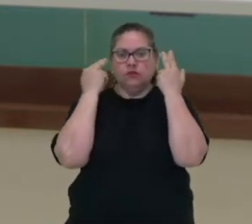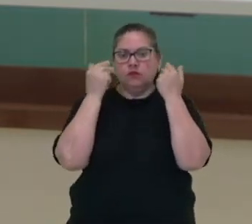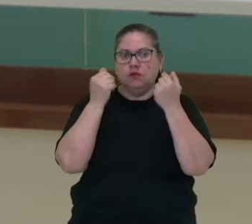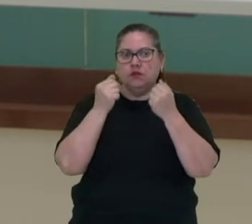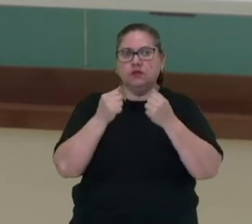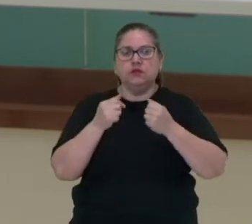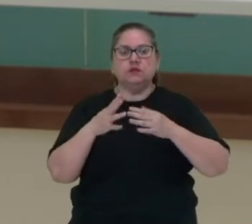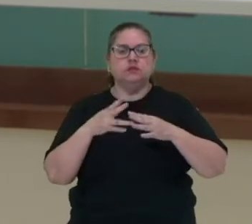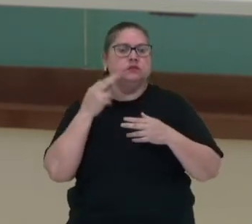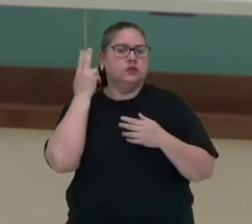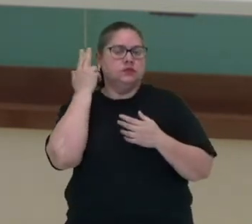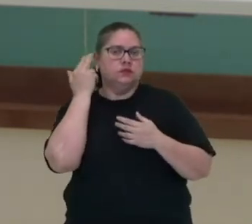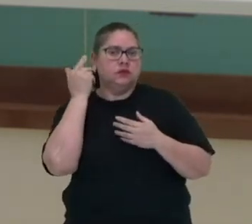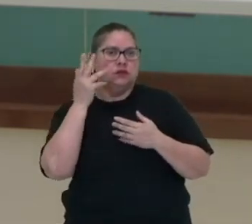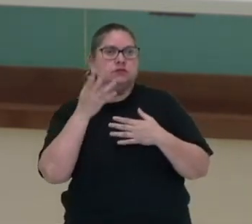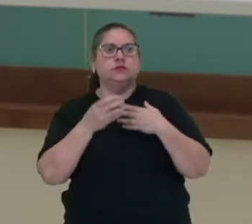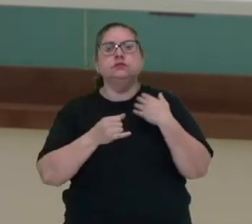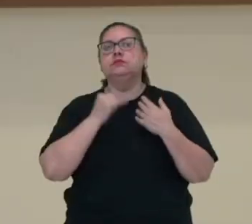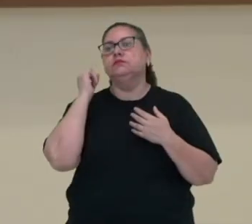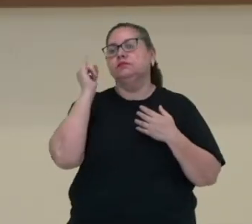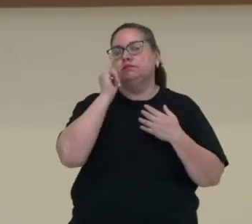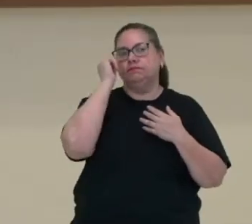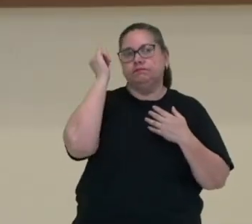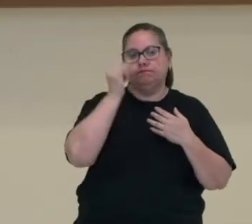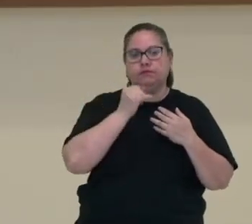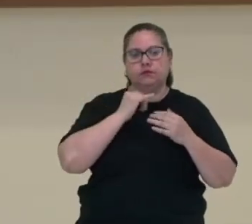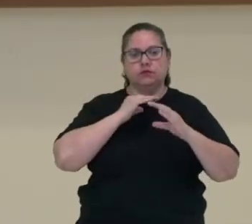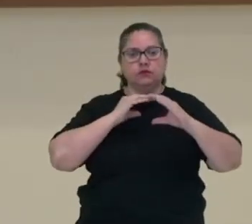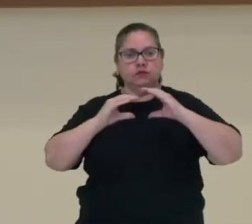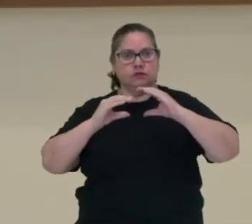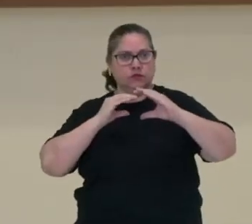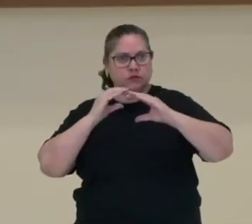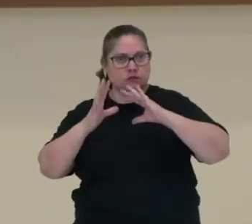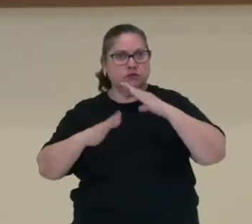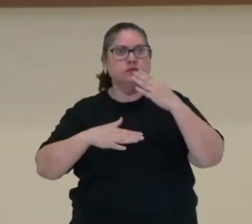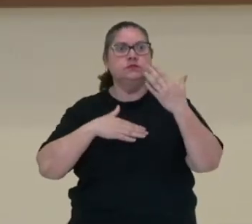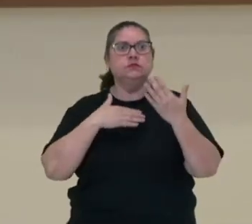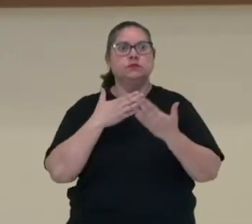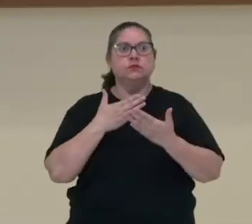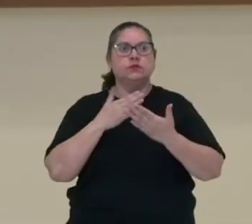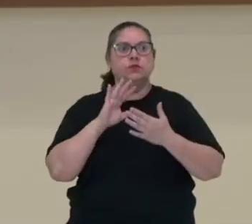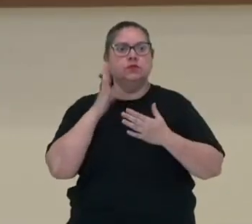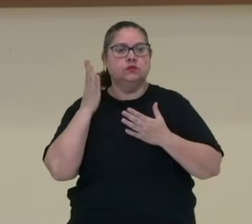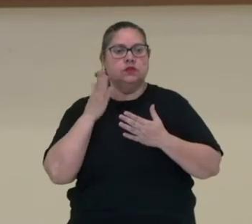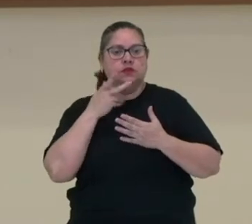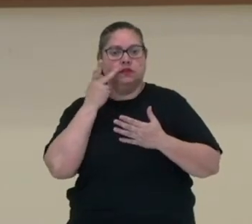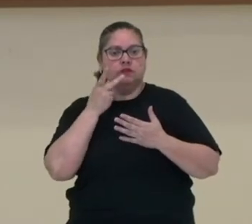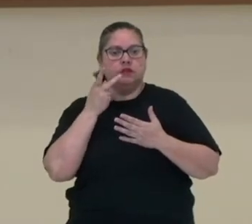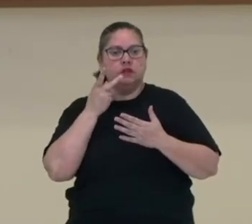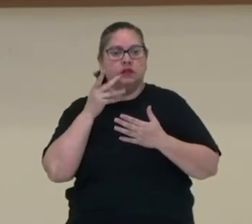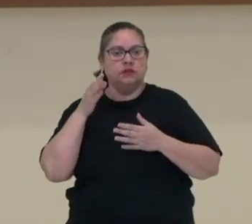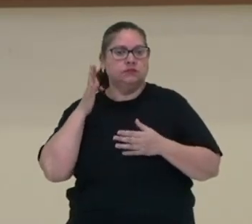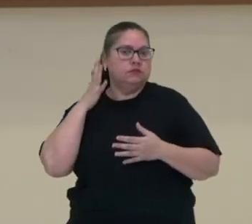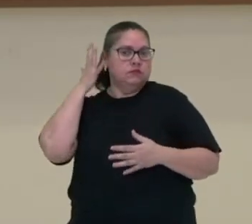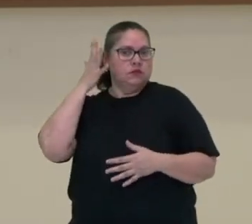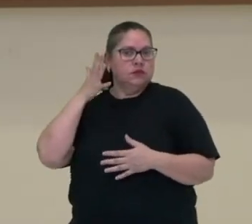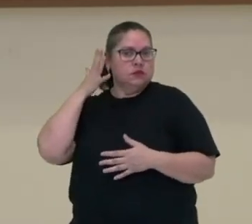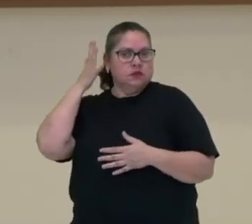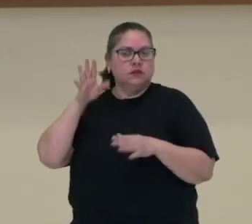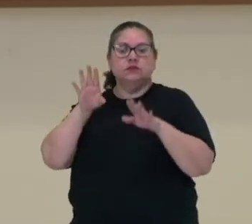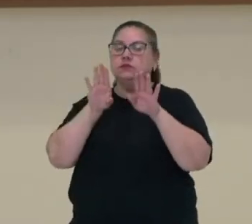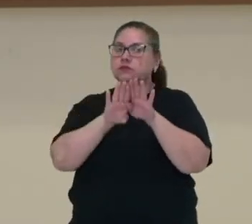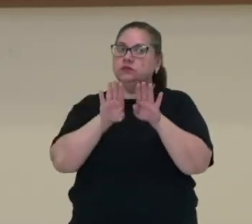com naturalidade é algo bem importante para a nossa comunicação, quando a gente vai falar com um grande público